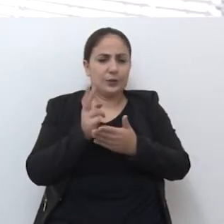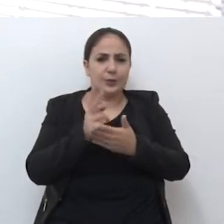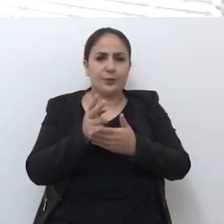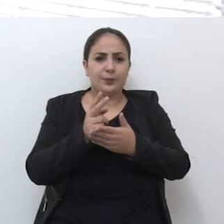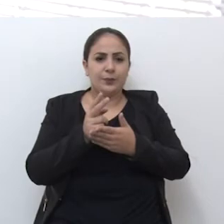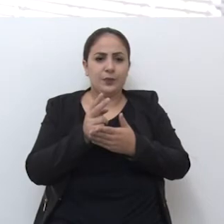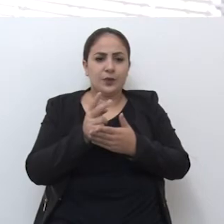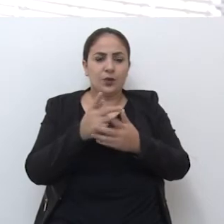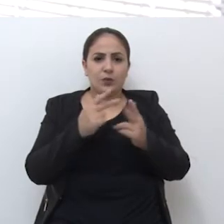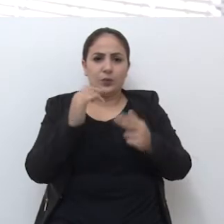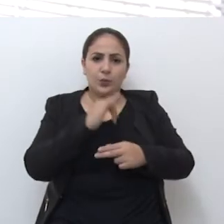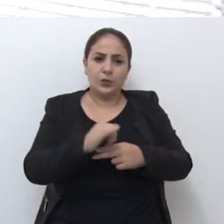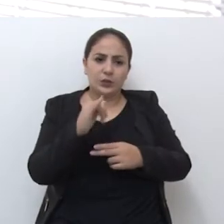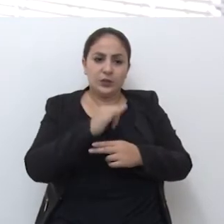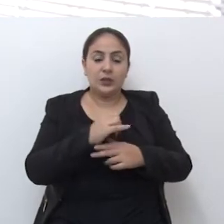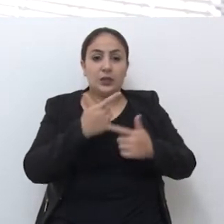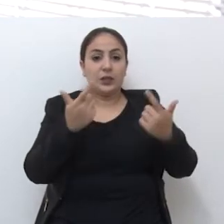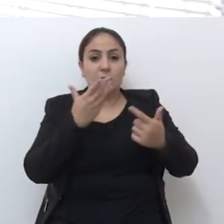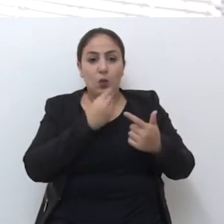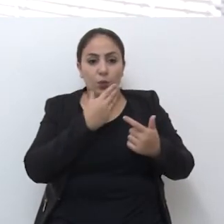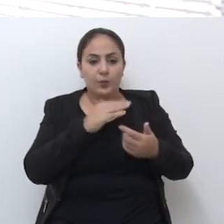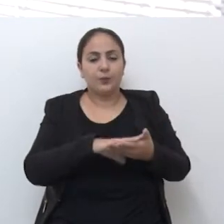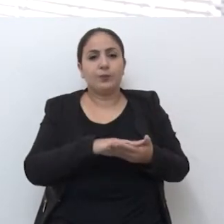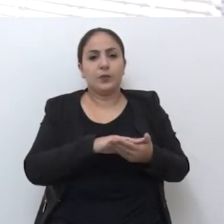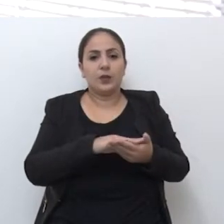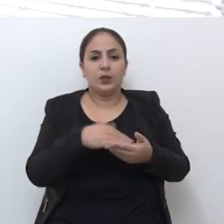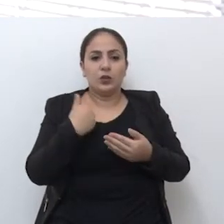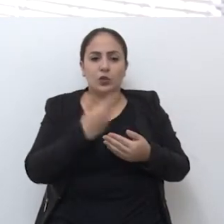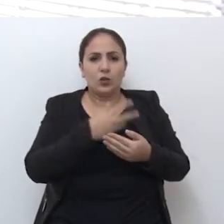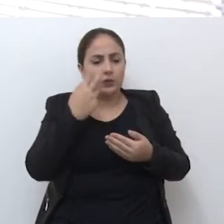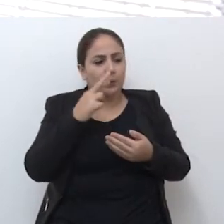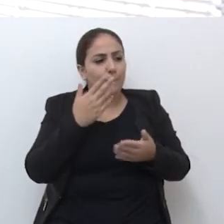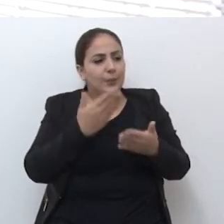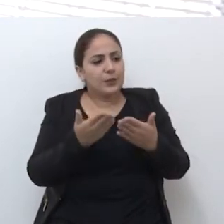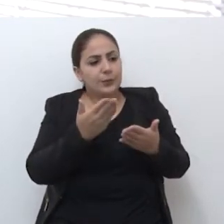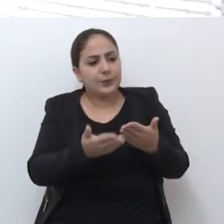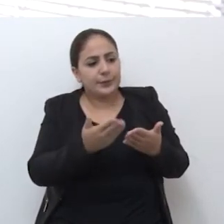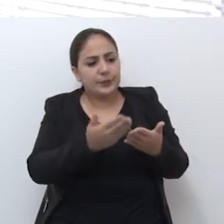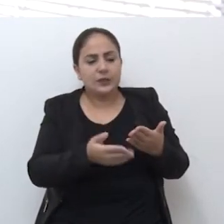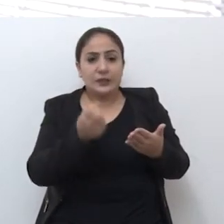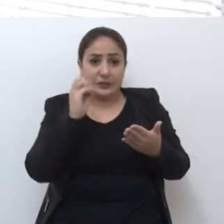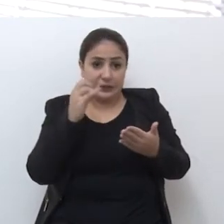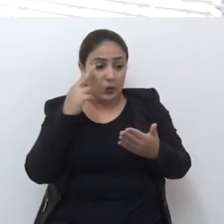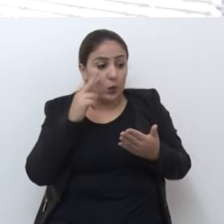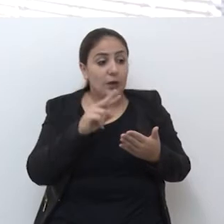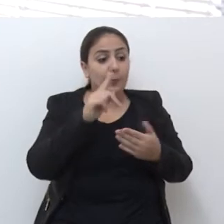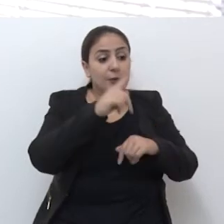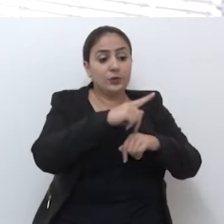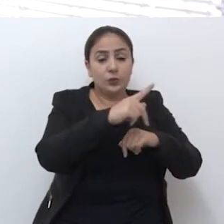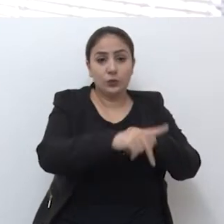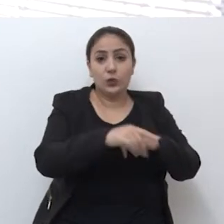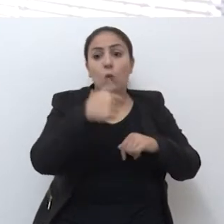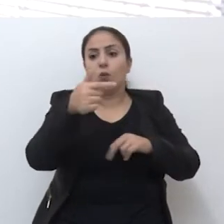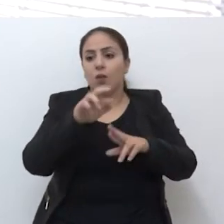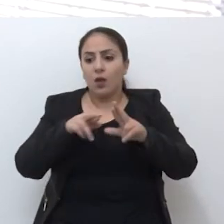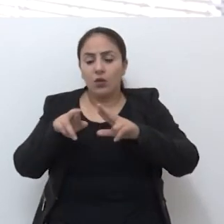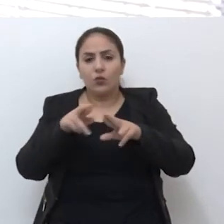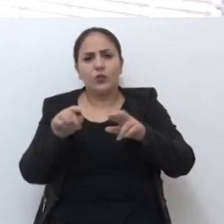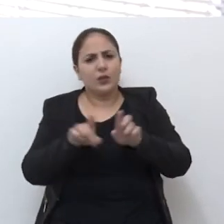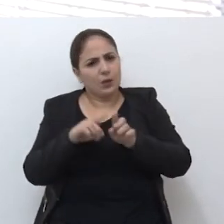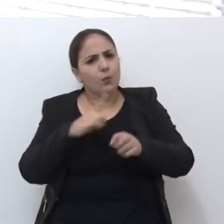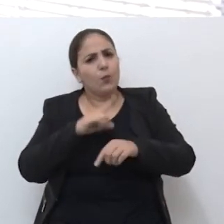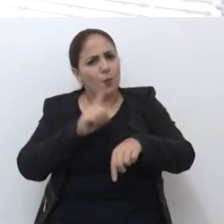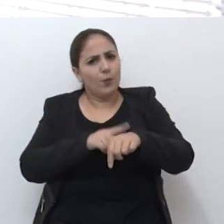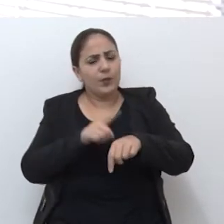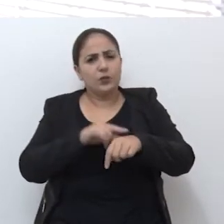sempre capítulos importantes com grandes homens. Em um determinado momento, a gente veio meio que perdendo isso. Mas se olhar para cá, para Passo Fundo e para as outras